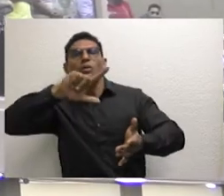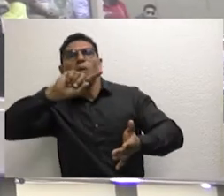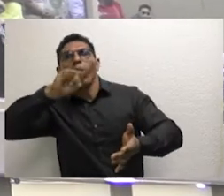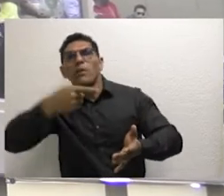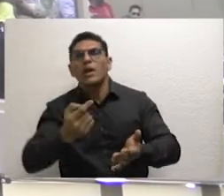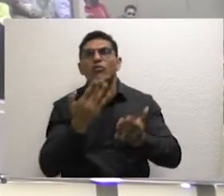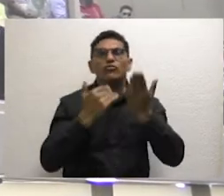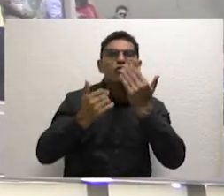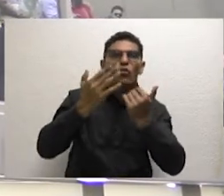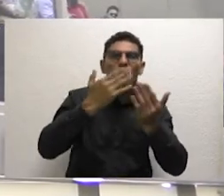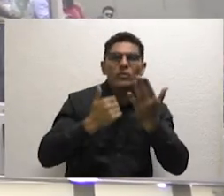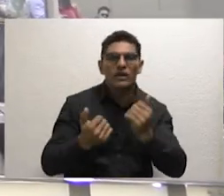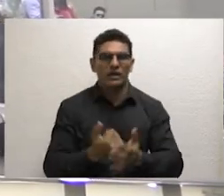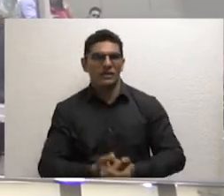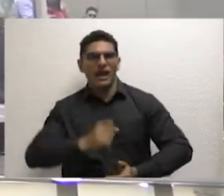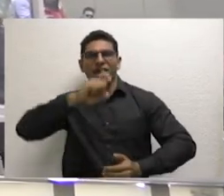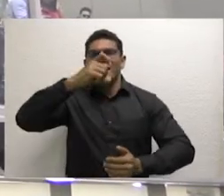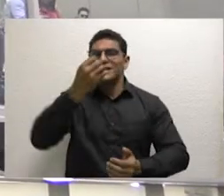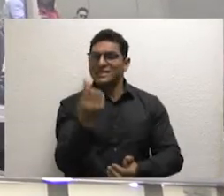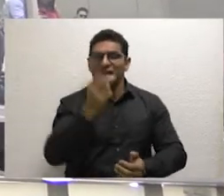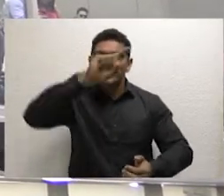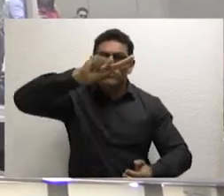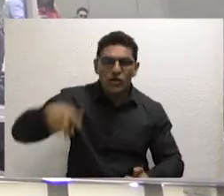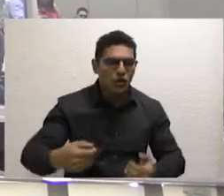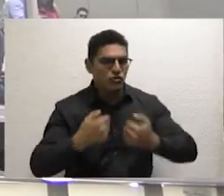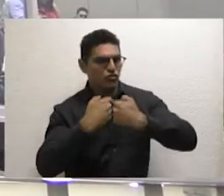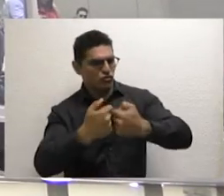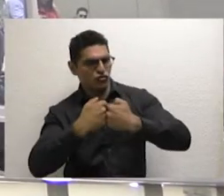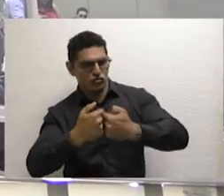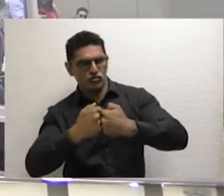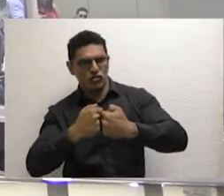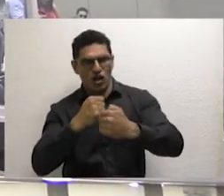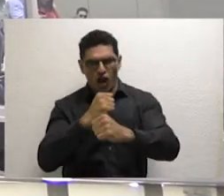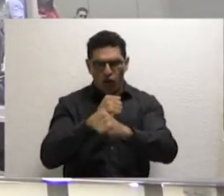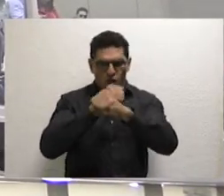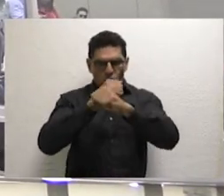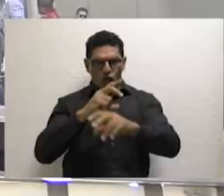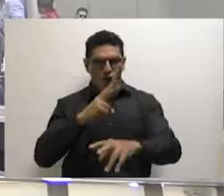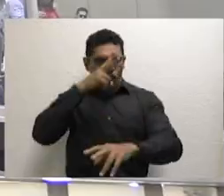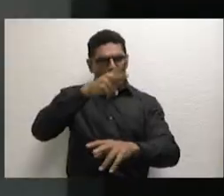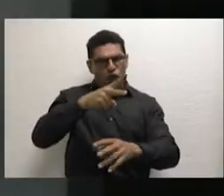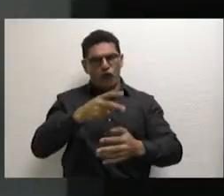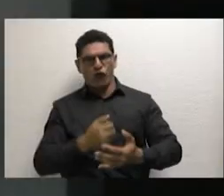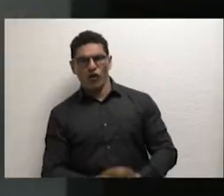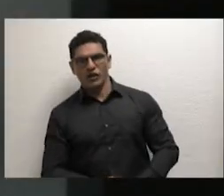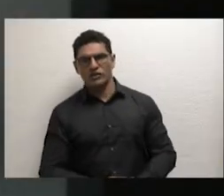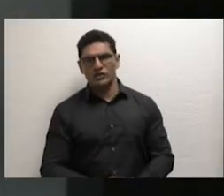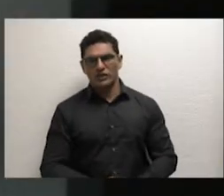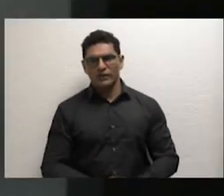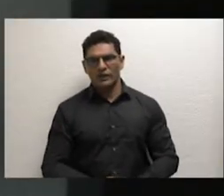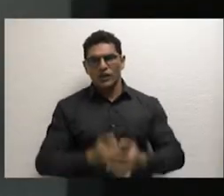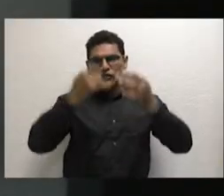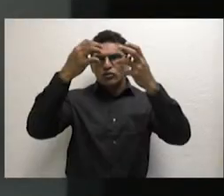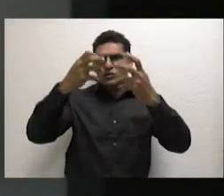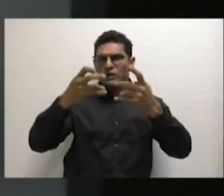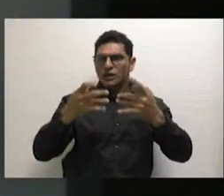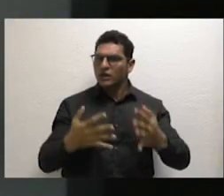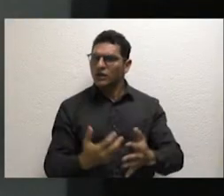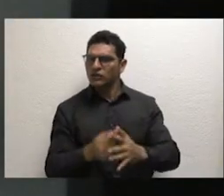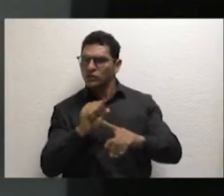é 6 milhões de carro blindado eu estou falando senhoras e senhores